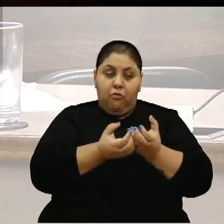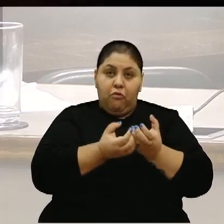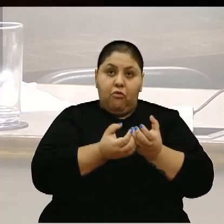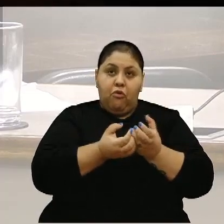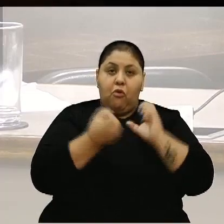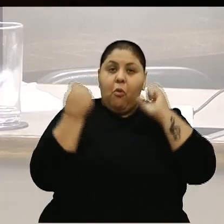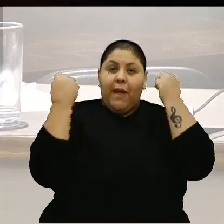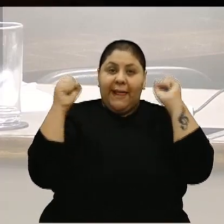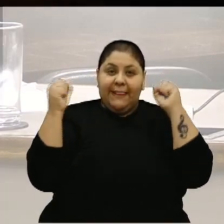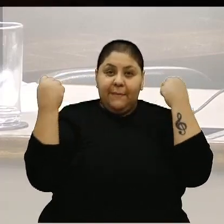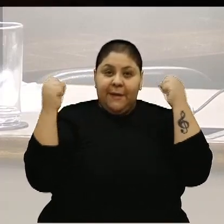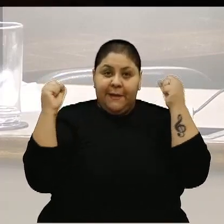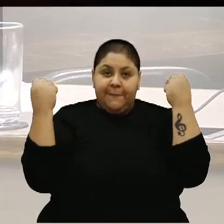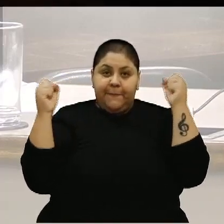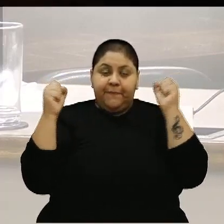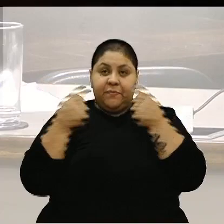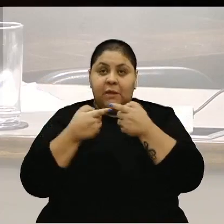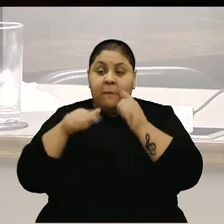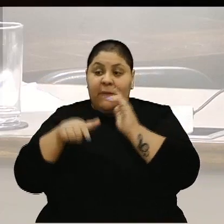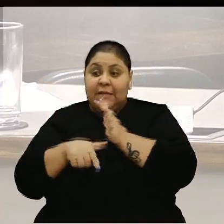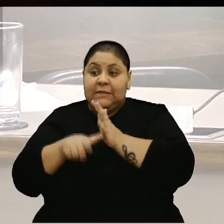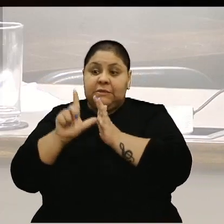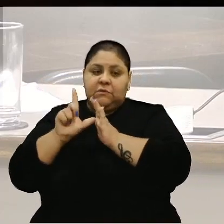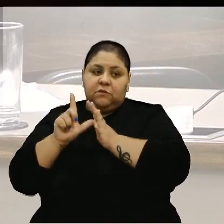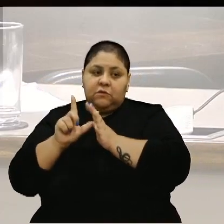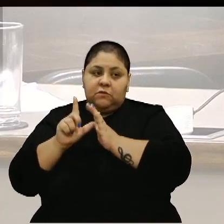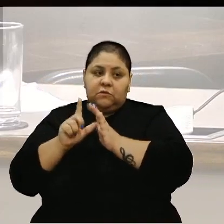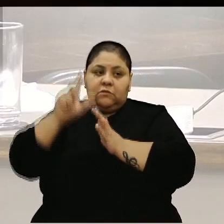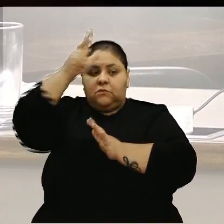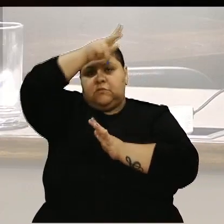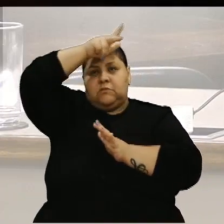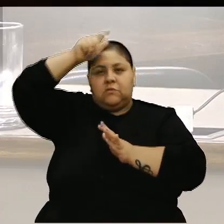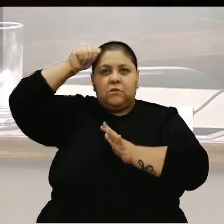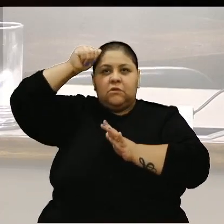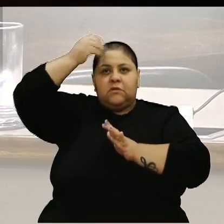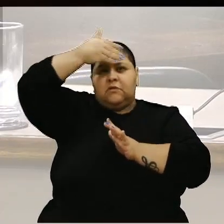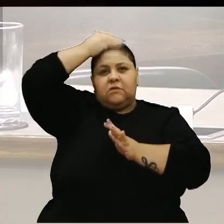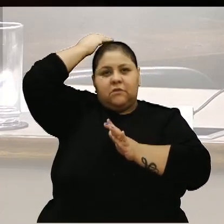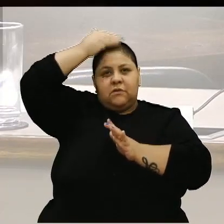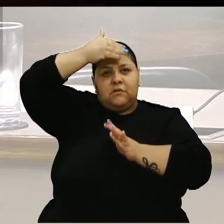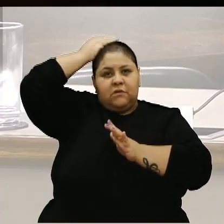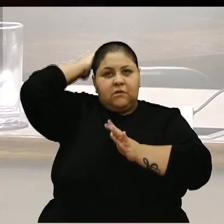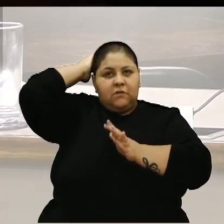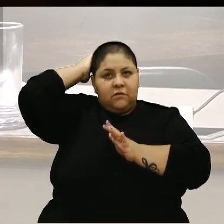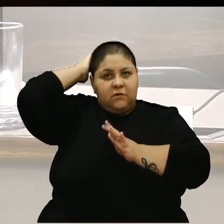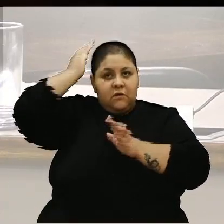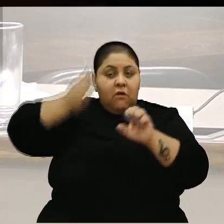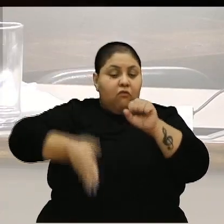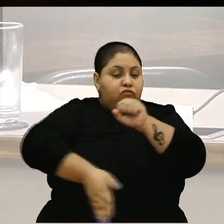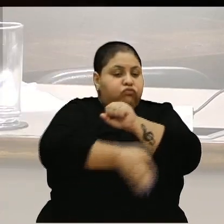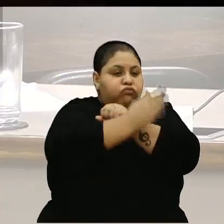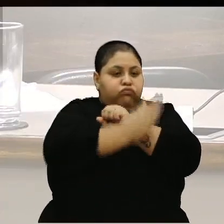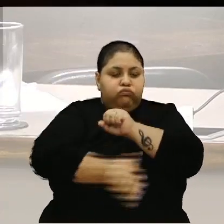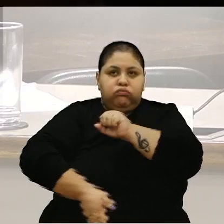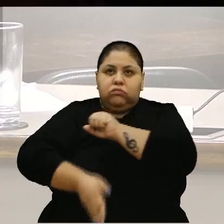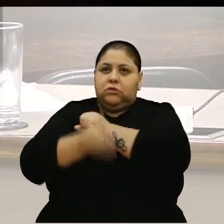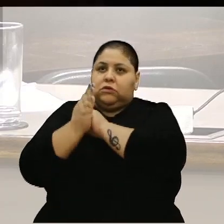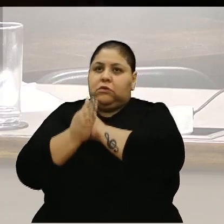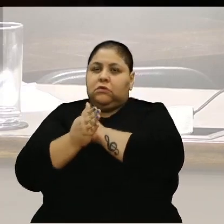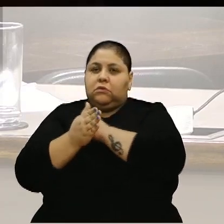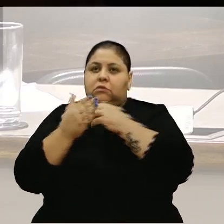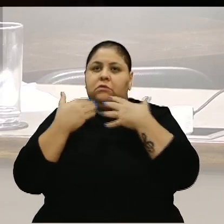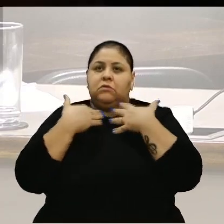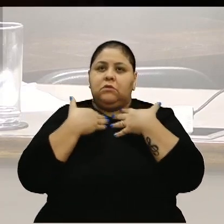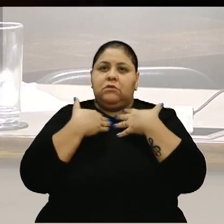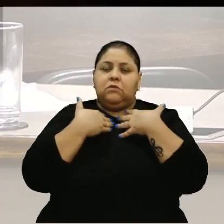academia. Mas antes disso, o prefeito Alceu, na época, fez diversas viagens com o secretariado, com a